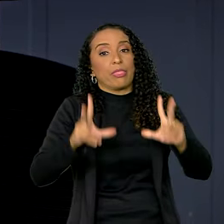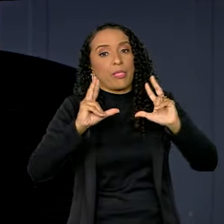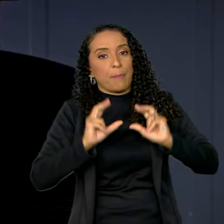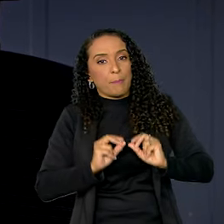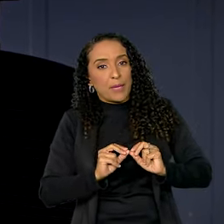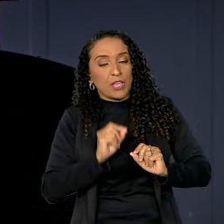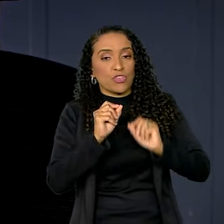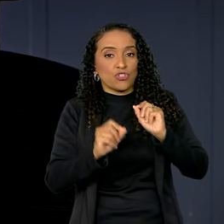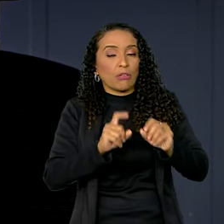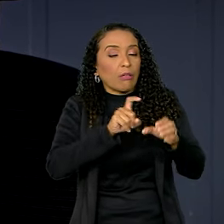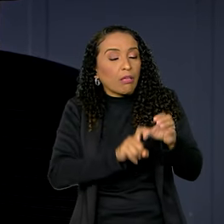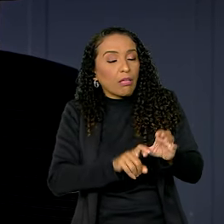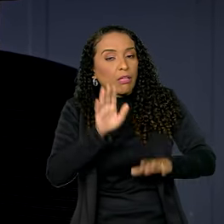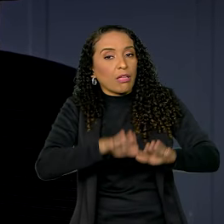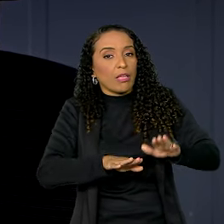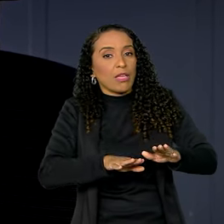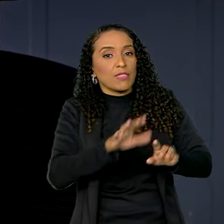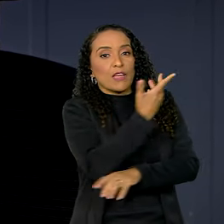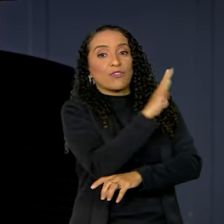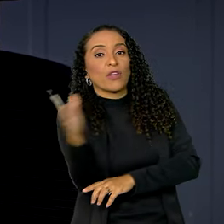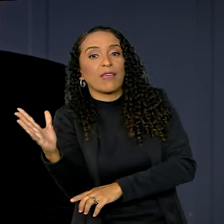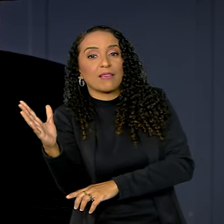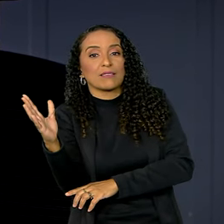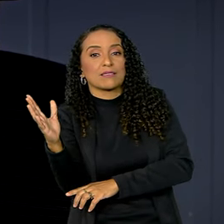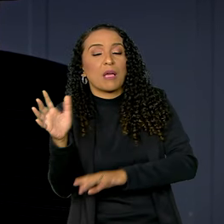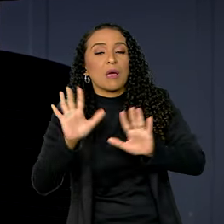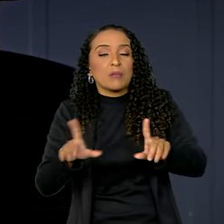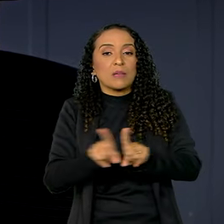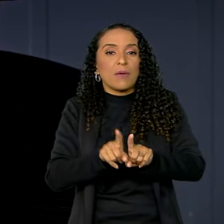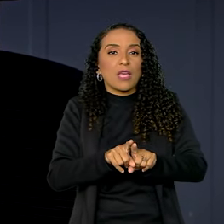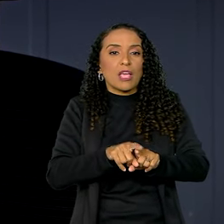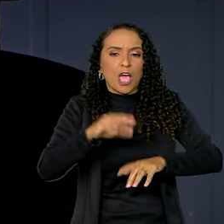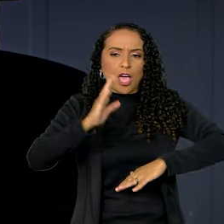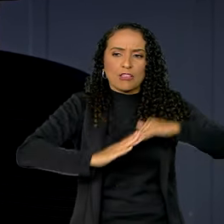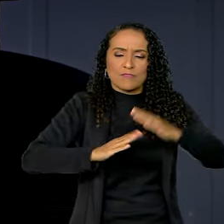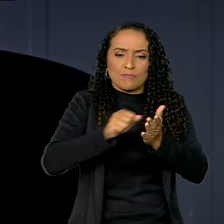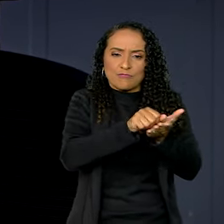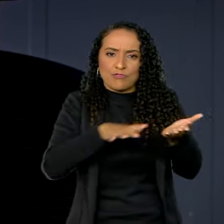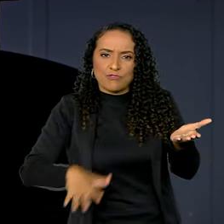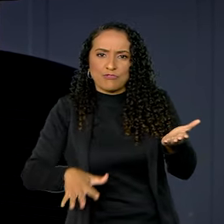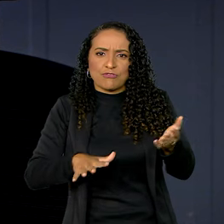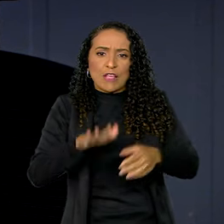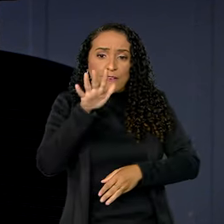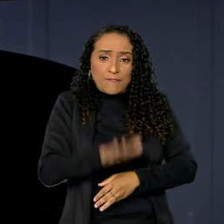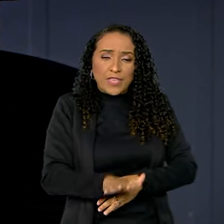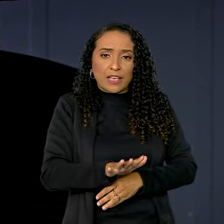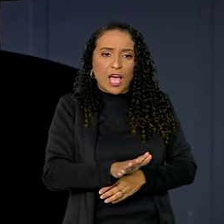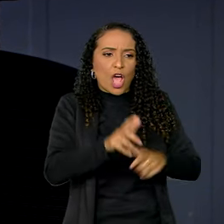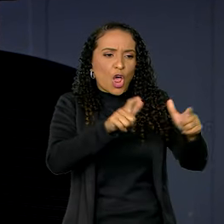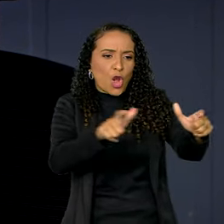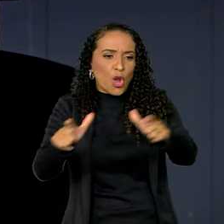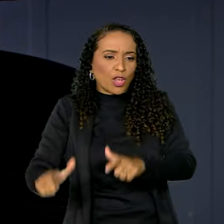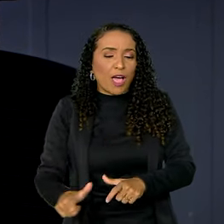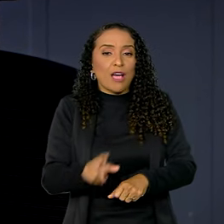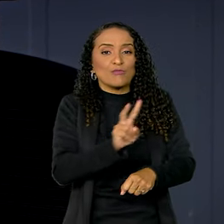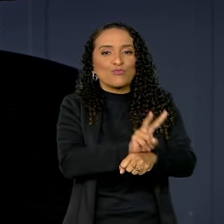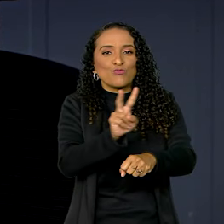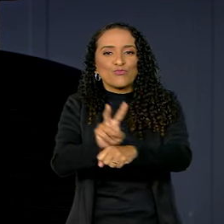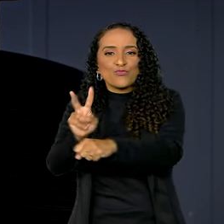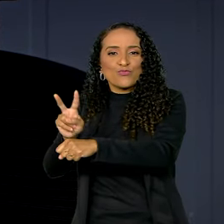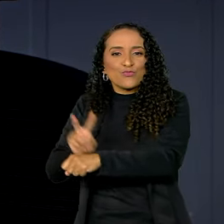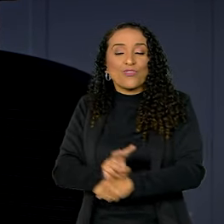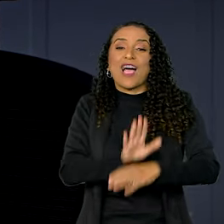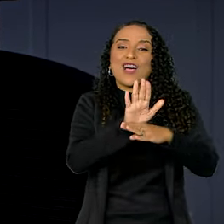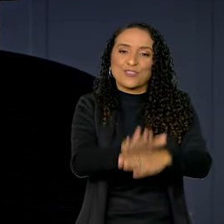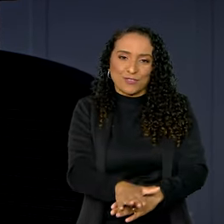sustento mas ao mesmo tempo pela sua atividade pela sua presença pela sua fixação naquele local ele ajuda a preservar o meio